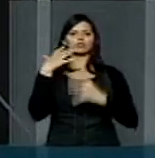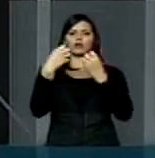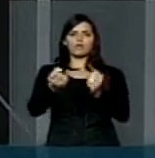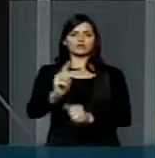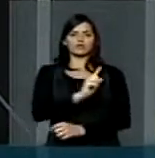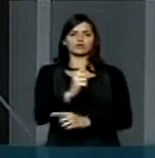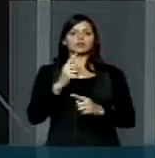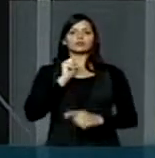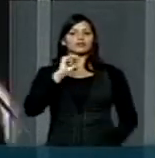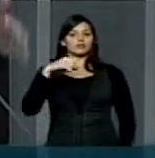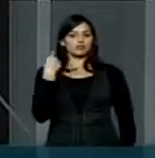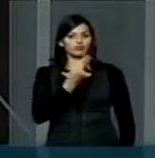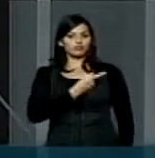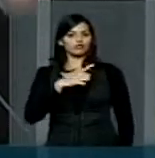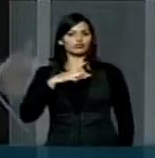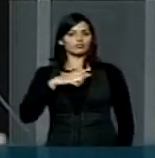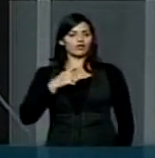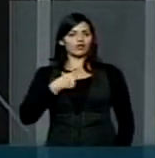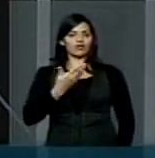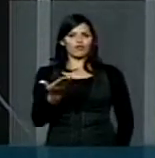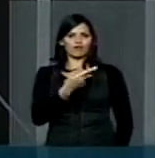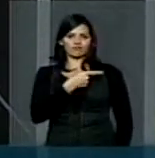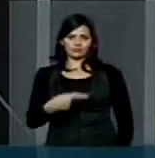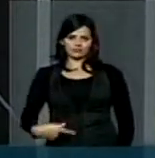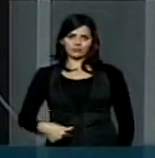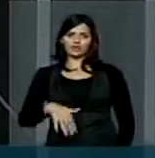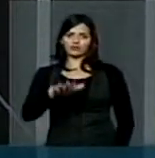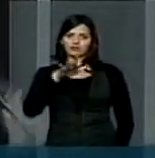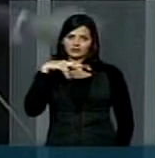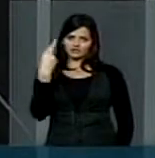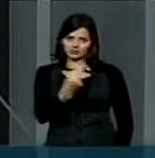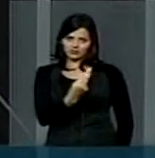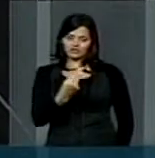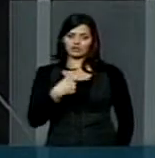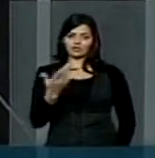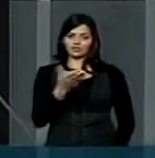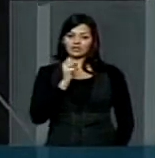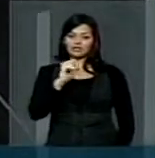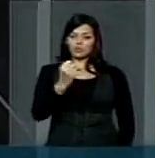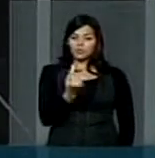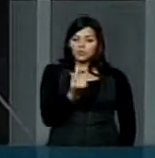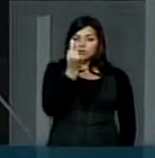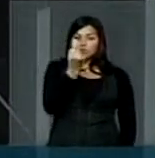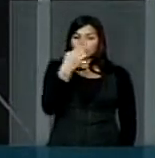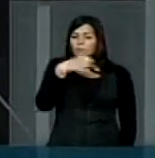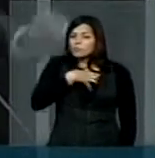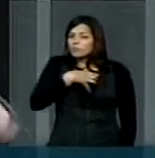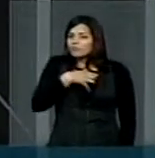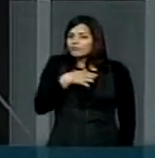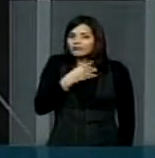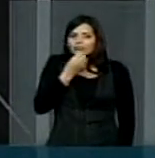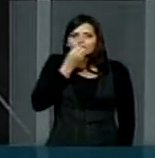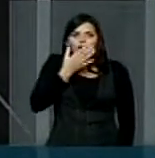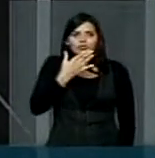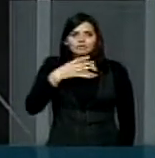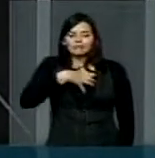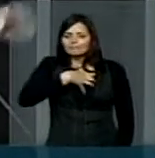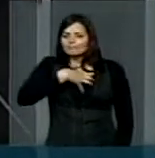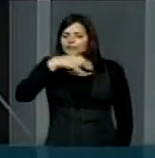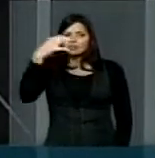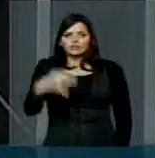deputado Ricardo Achner, que neste momento preside essa sessão, uma gota um pingo de bom